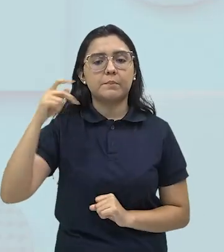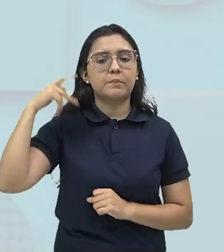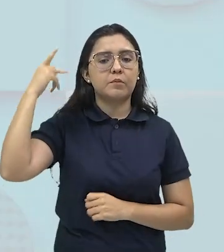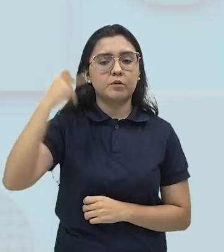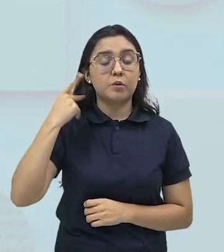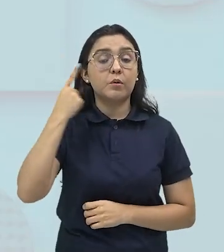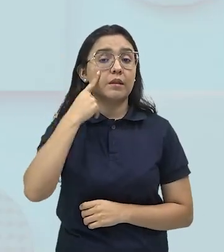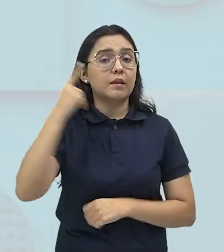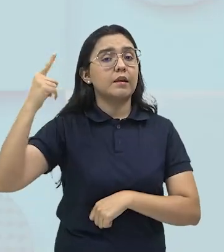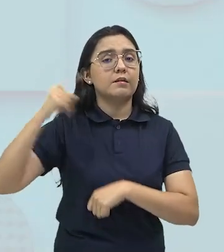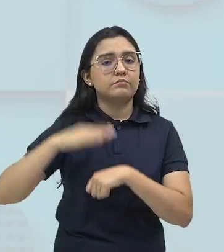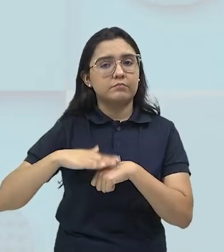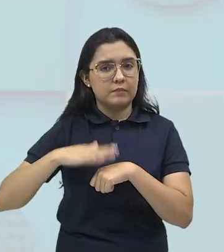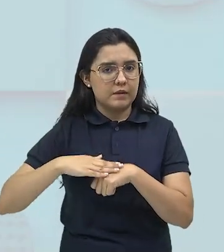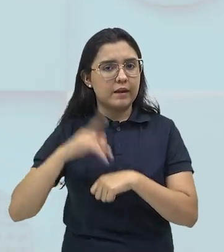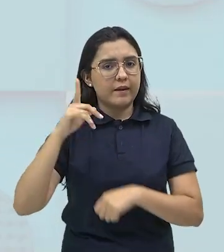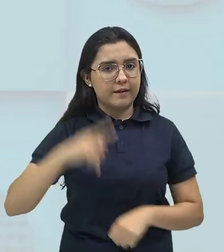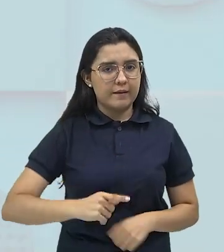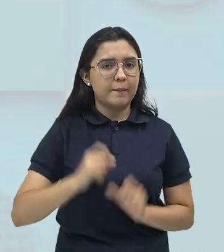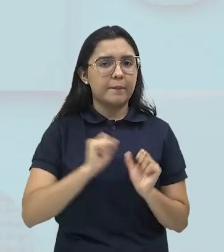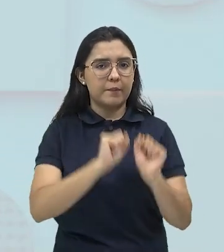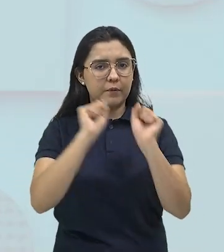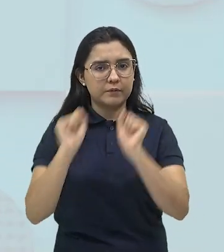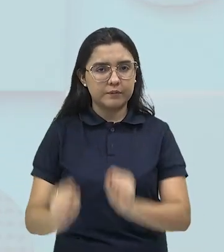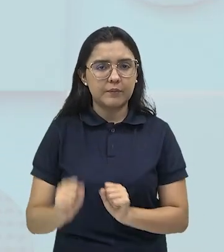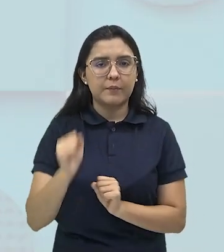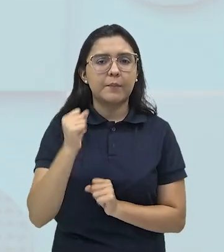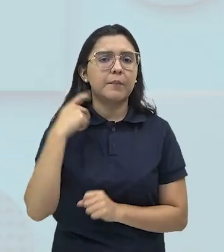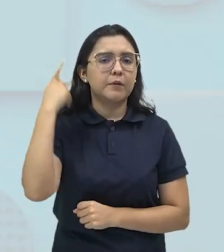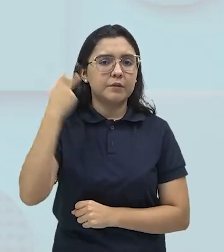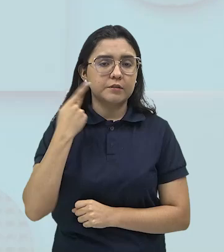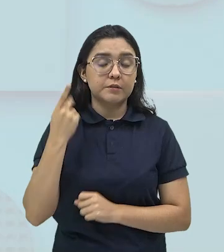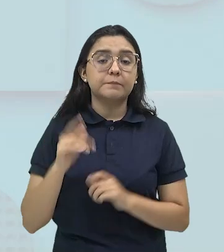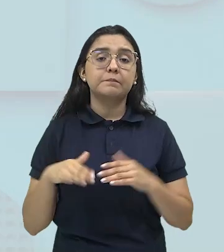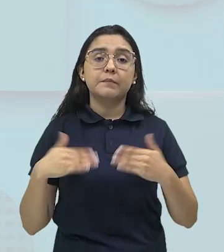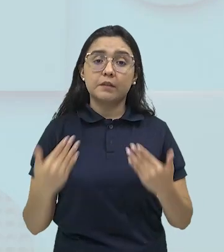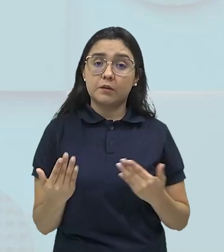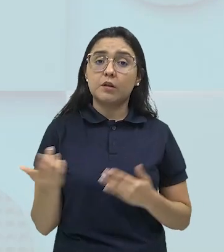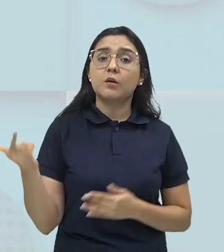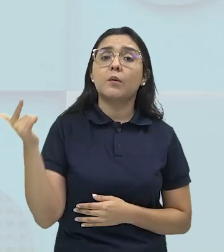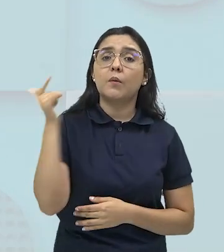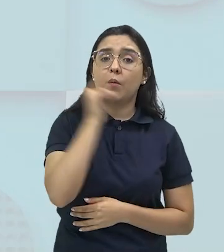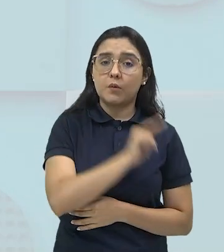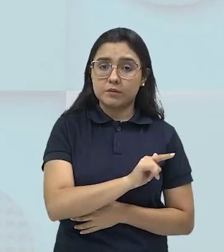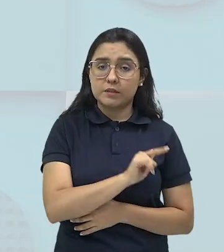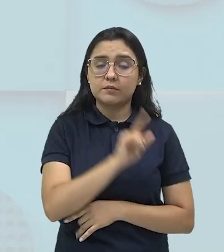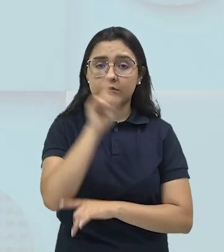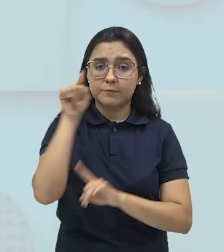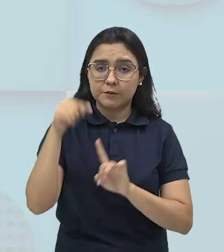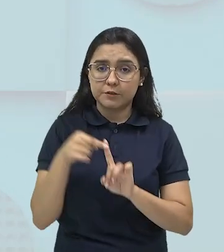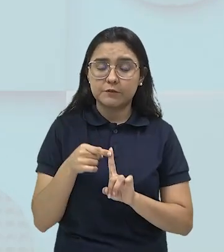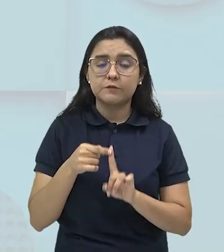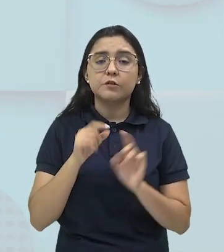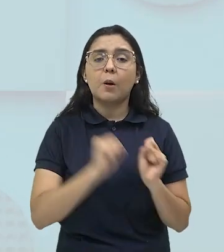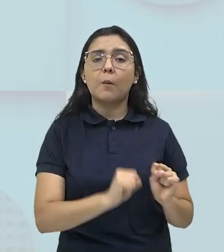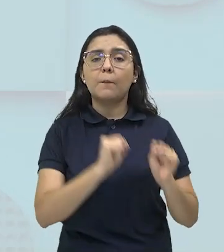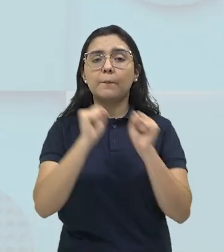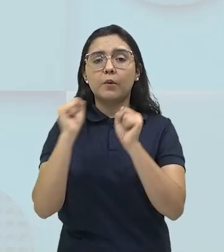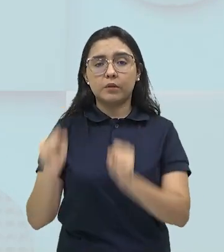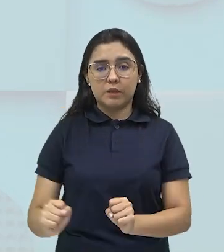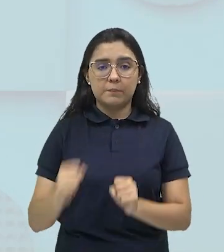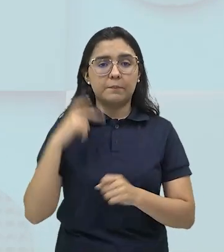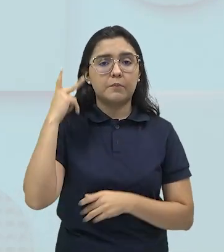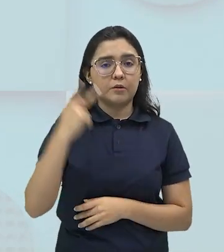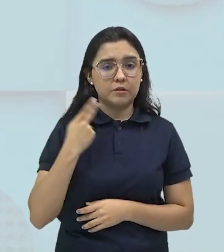O interesse dele era esse. E, de alguma forma, ele conseguiu alcançar esse objetivo, né? De alcançar o poder que ele